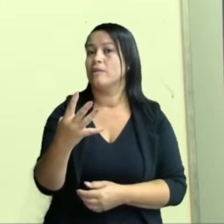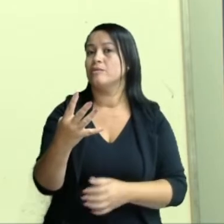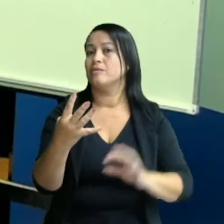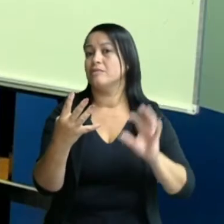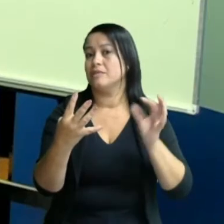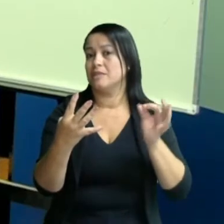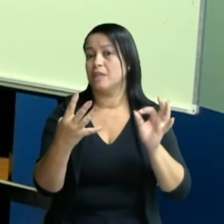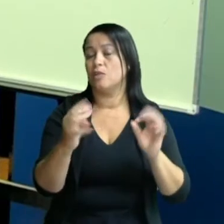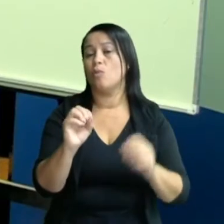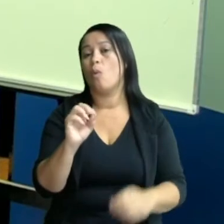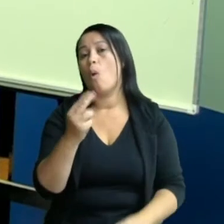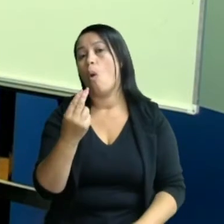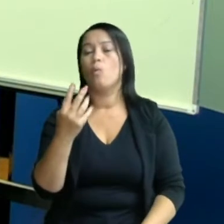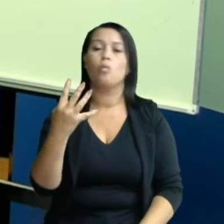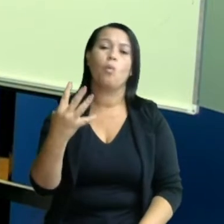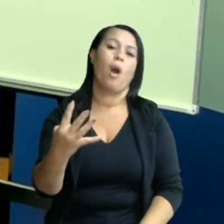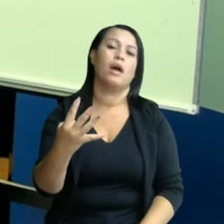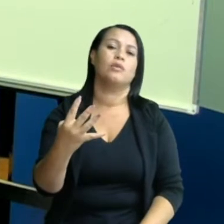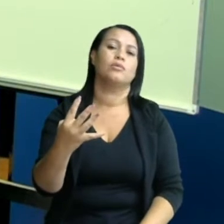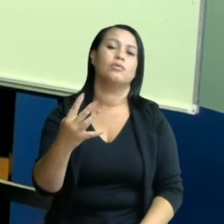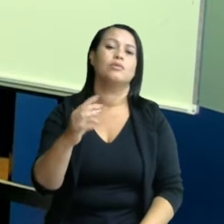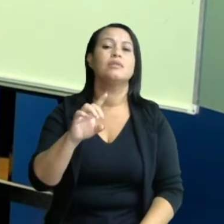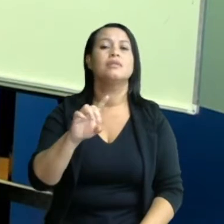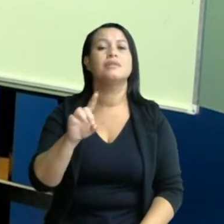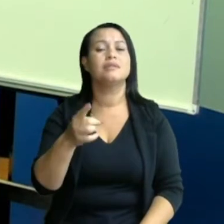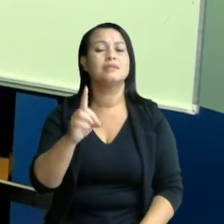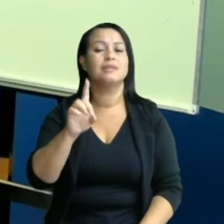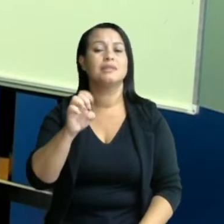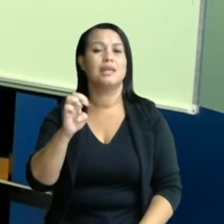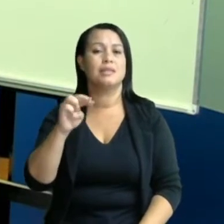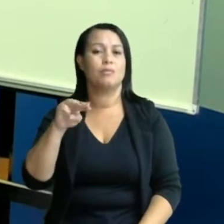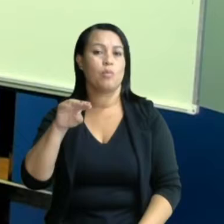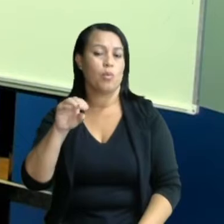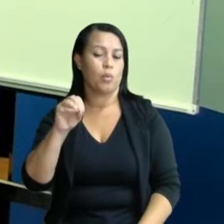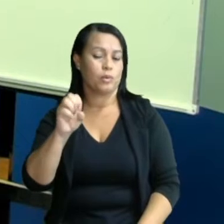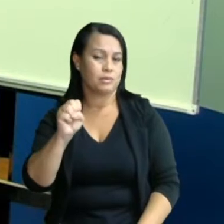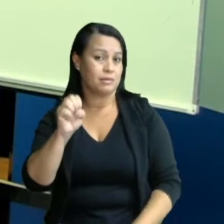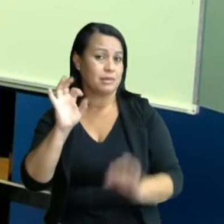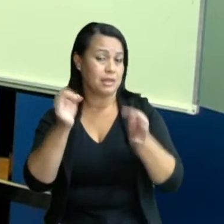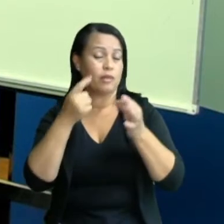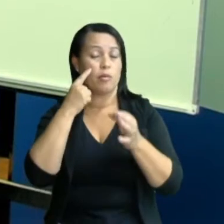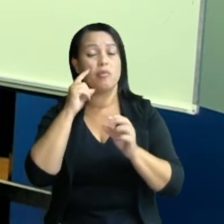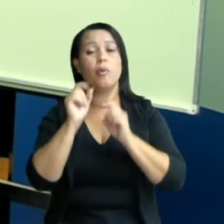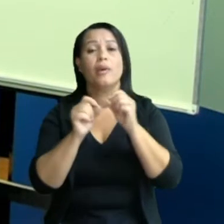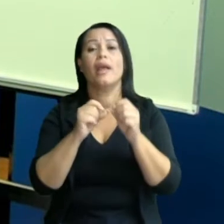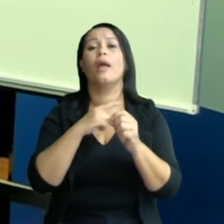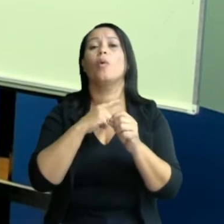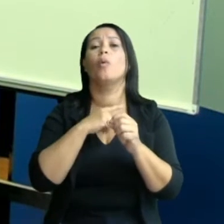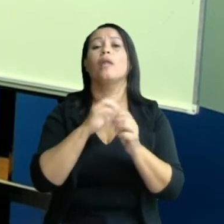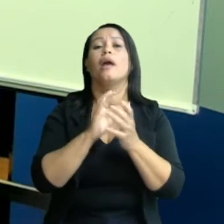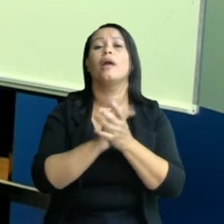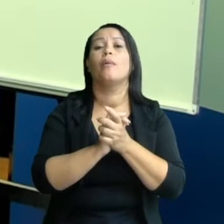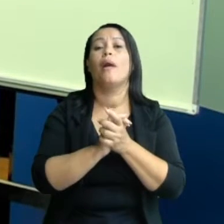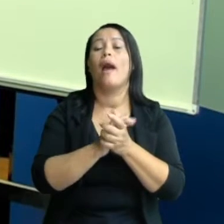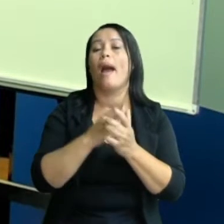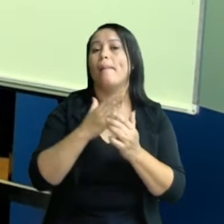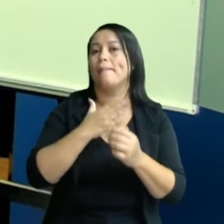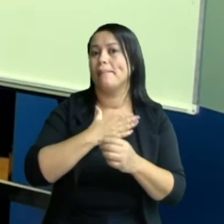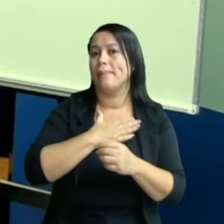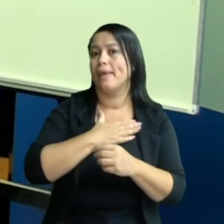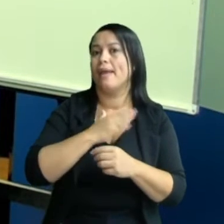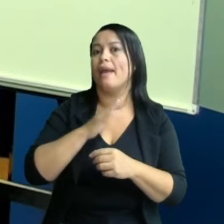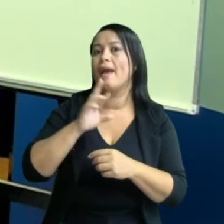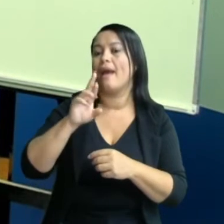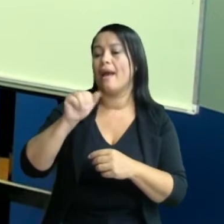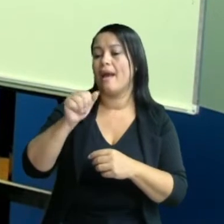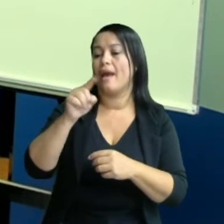0,4 ou 4 décimos. Tá certo, gente? Então, eu tenho aqui a minha